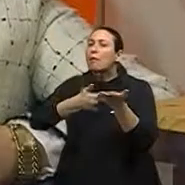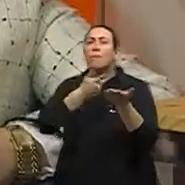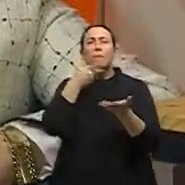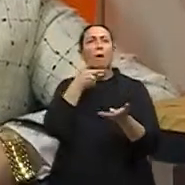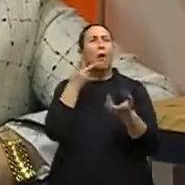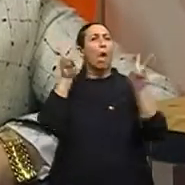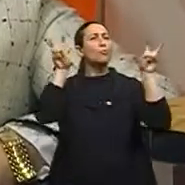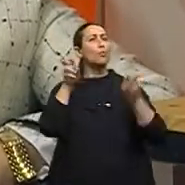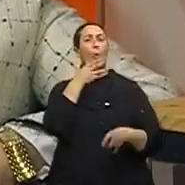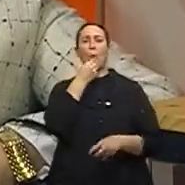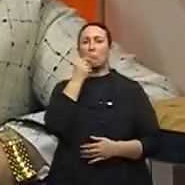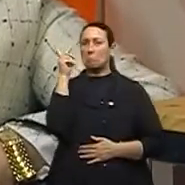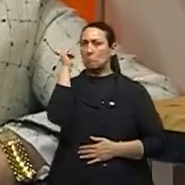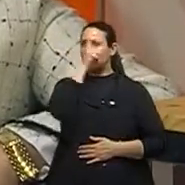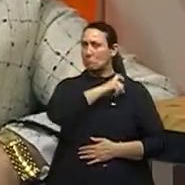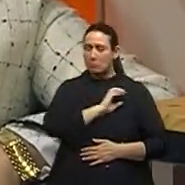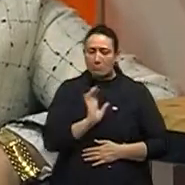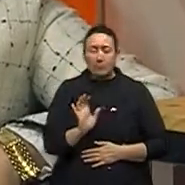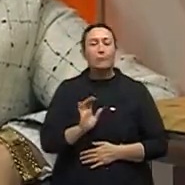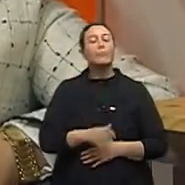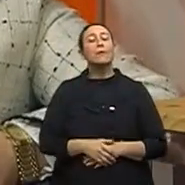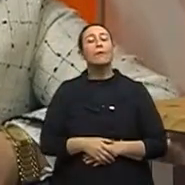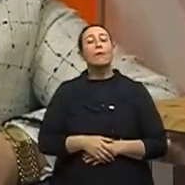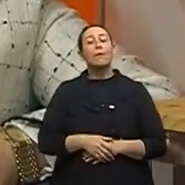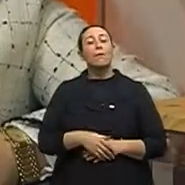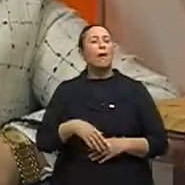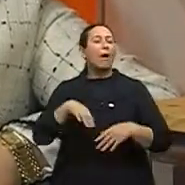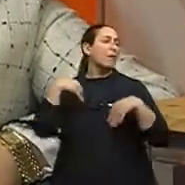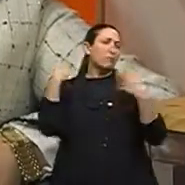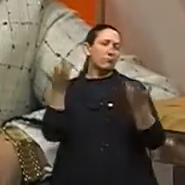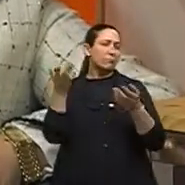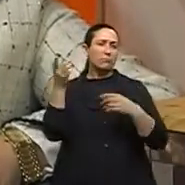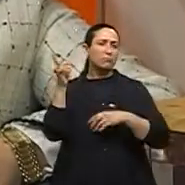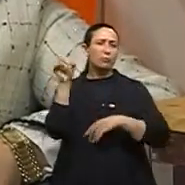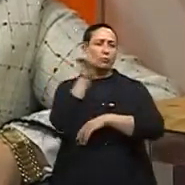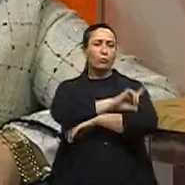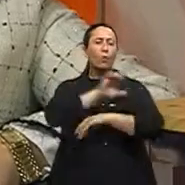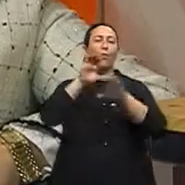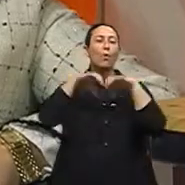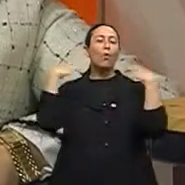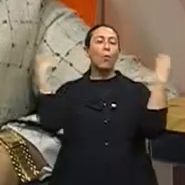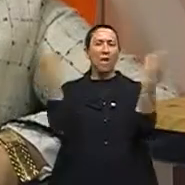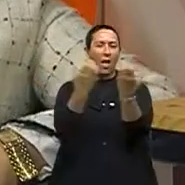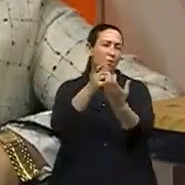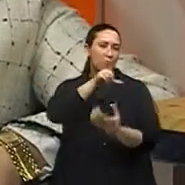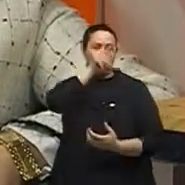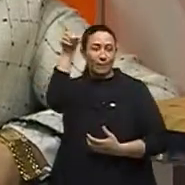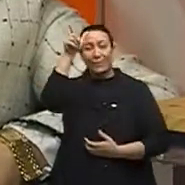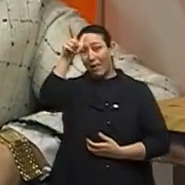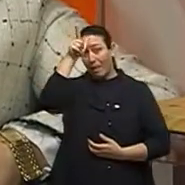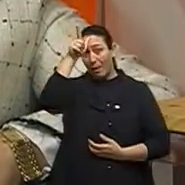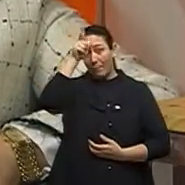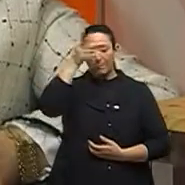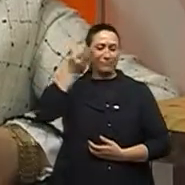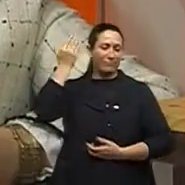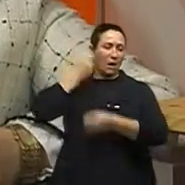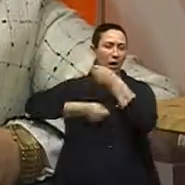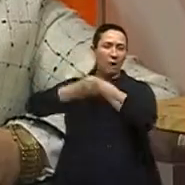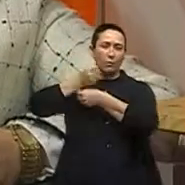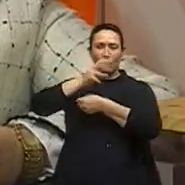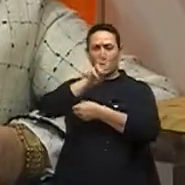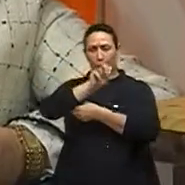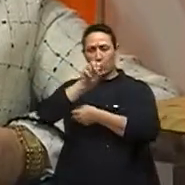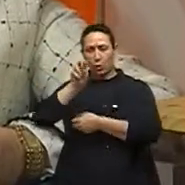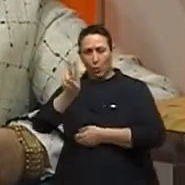lendo mais se constatou até num con que houve na Alemanha em 2002 que existe uma defasagem de